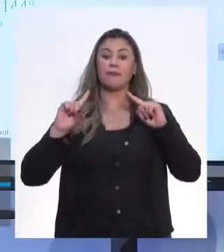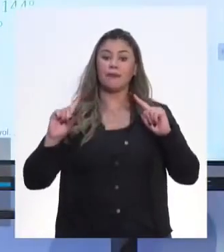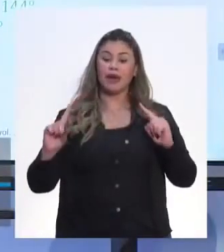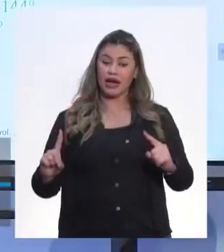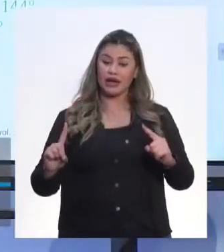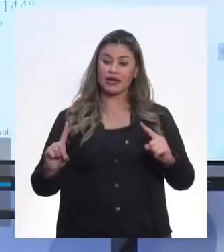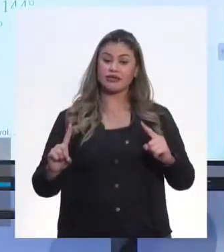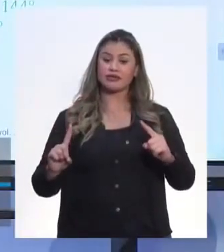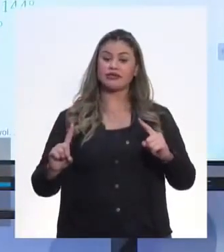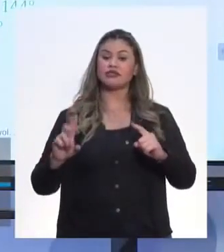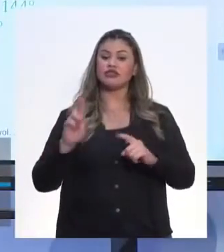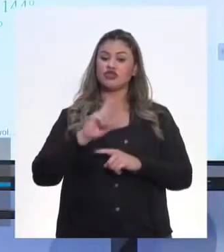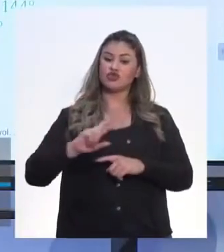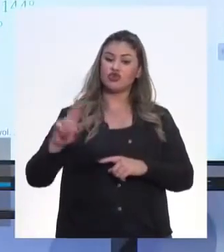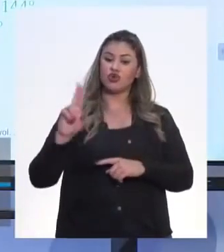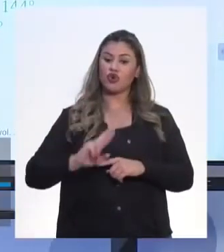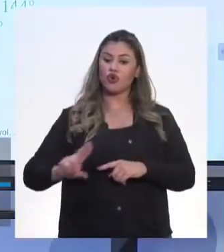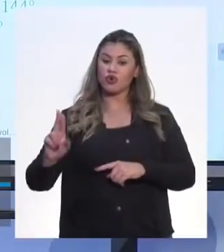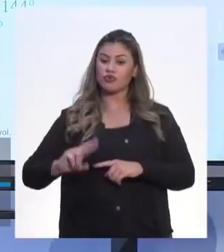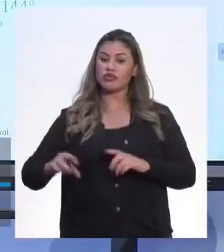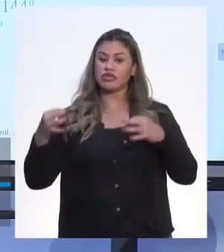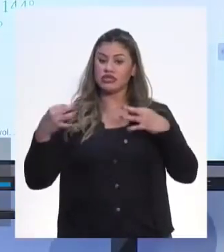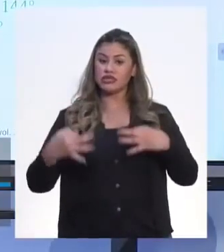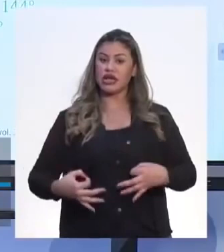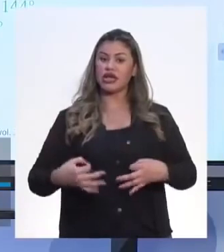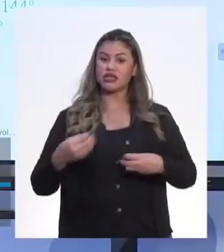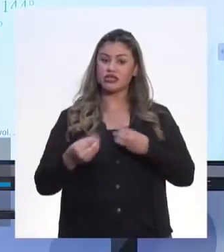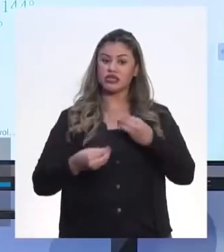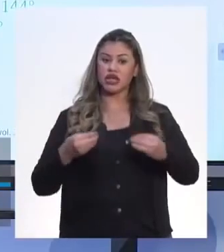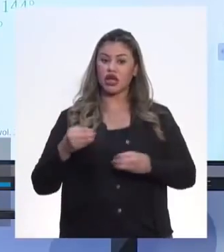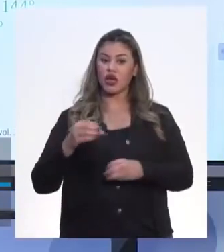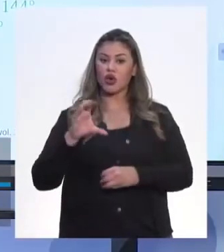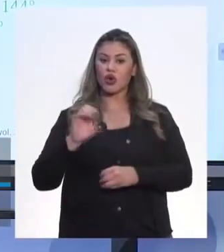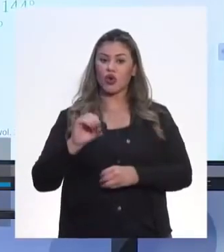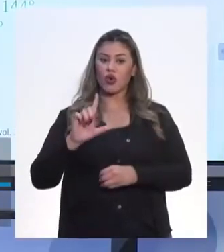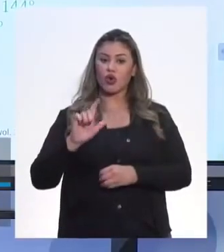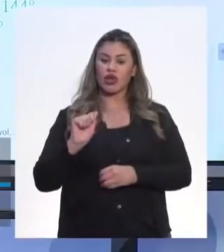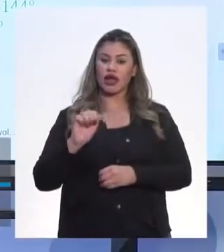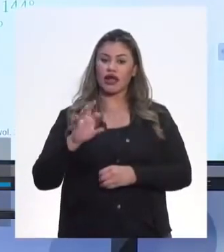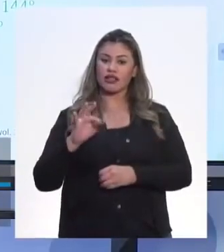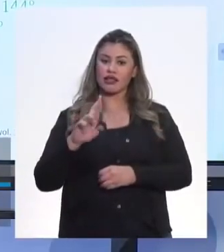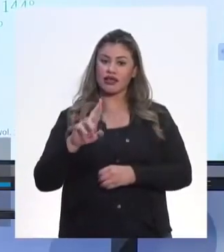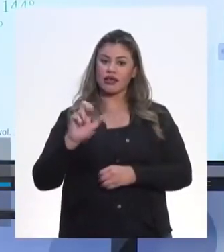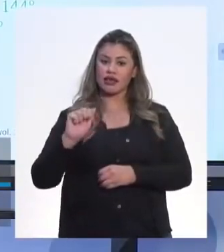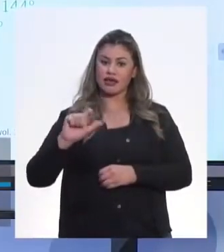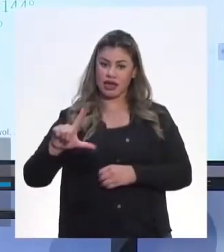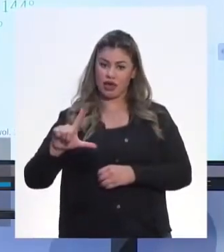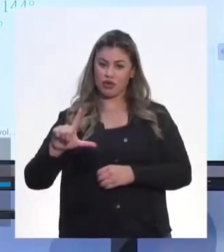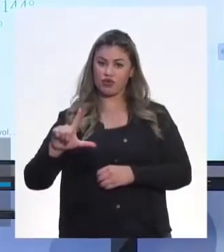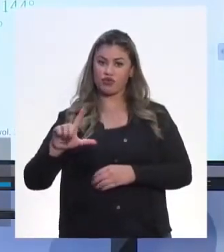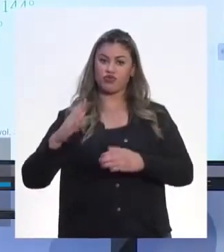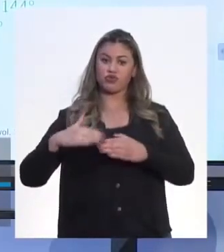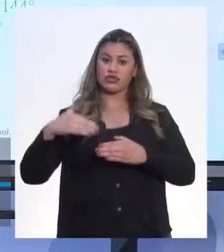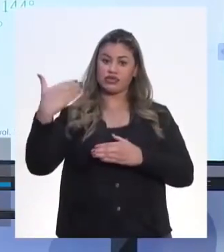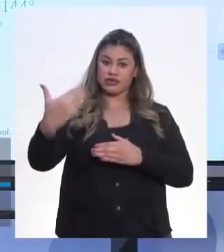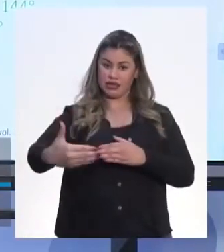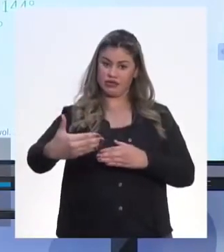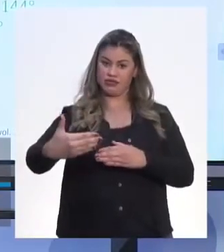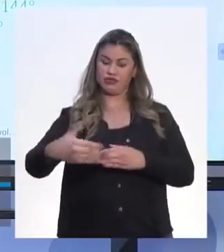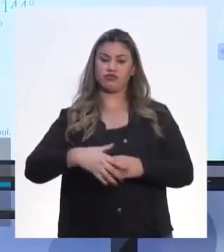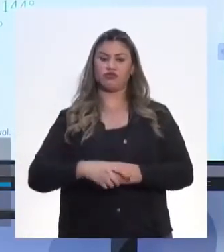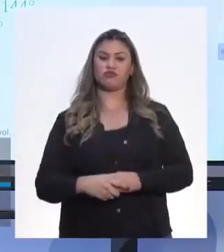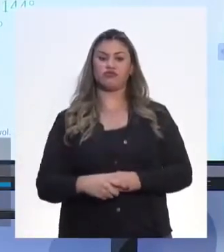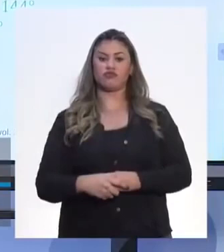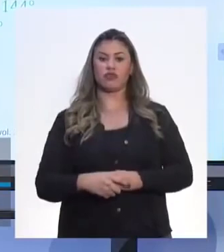para nomenclatura, nós vamos utilizar os colaterais externos. Vai ser a forma aí como nós vamos pensar nessa